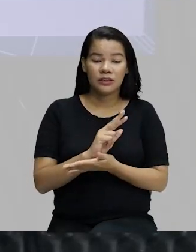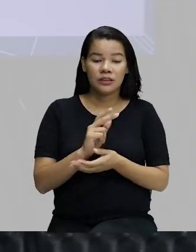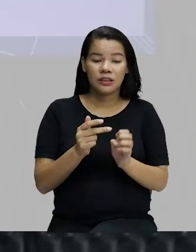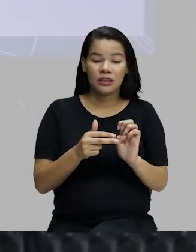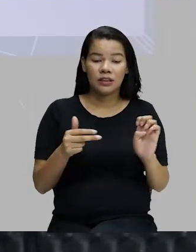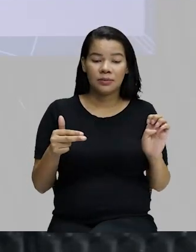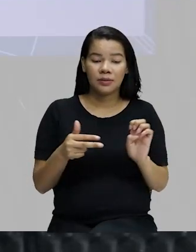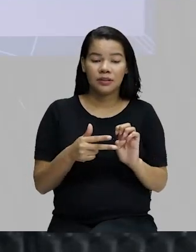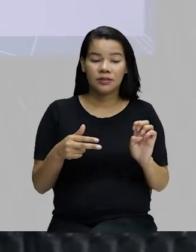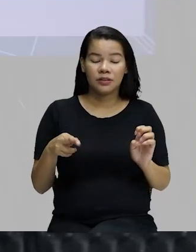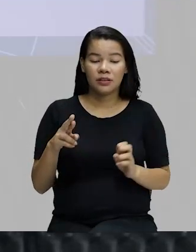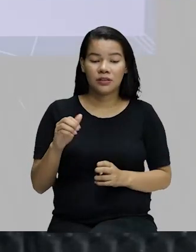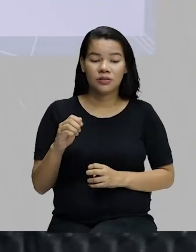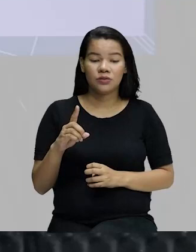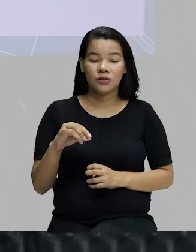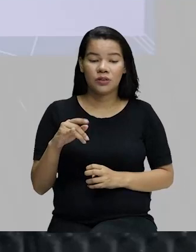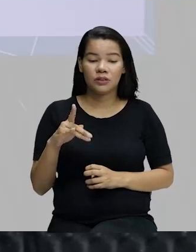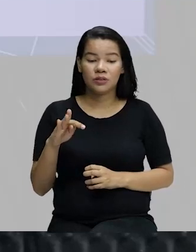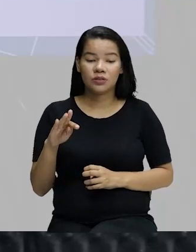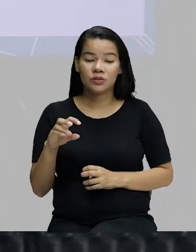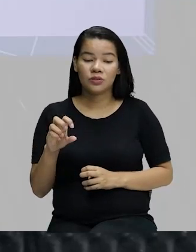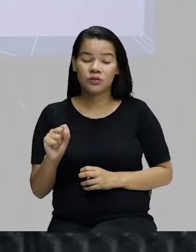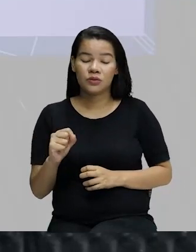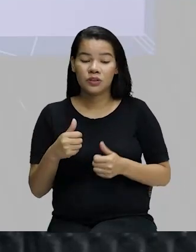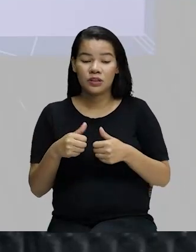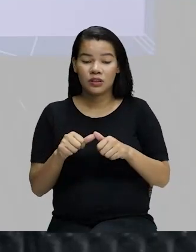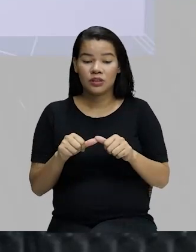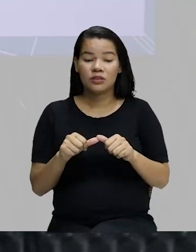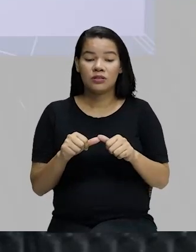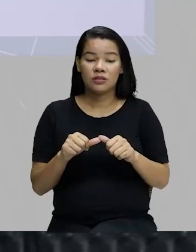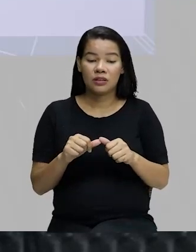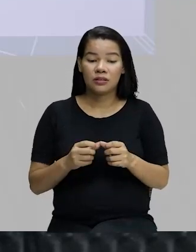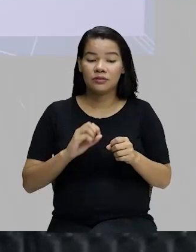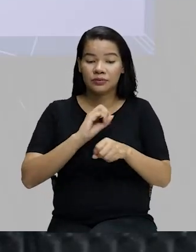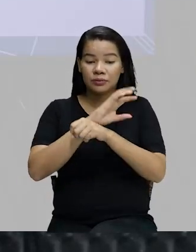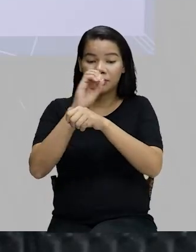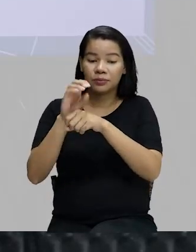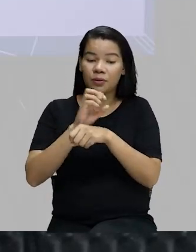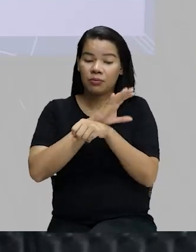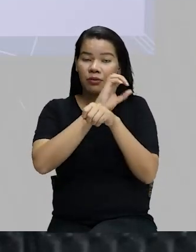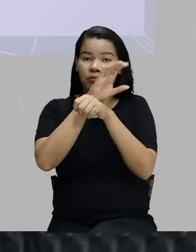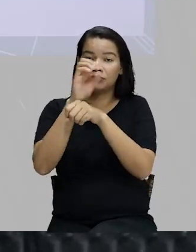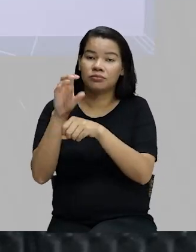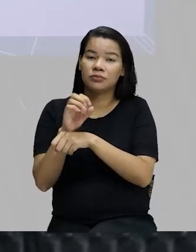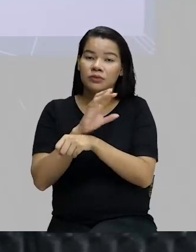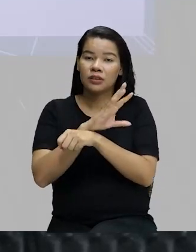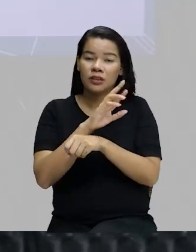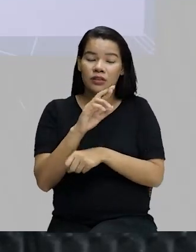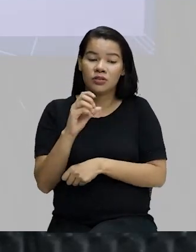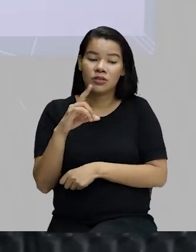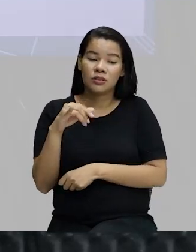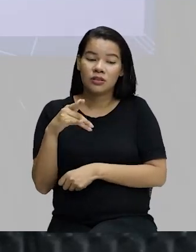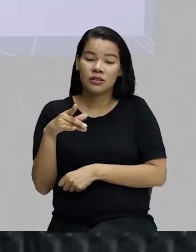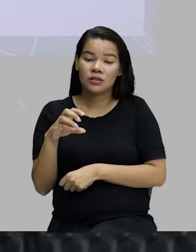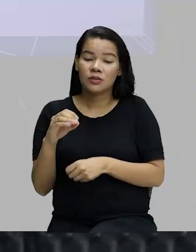elementos radioativos e eles estavam também sofrendo decaimento, emitindo radiação. Então, foi uma